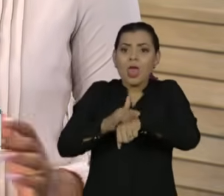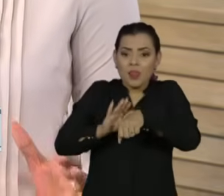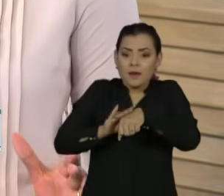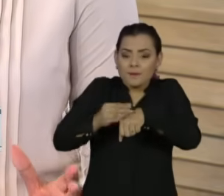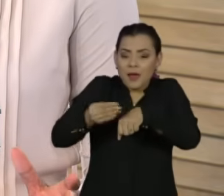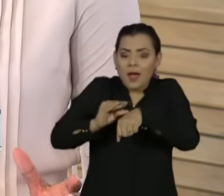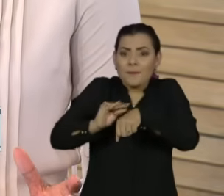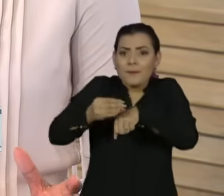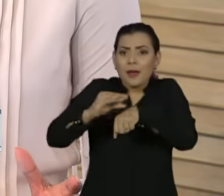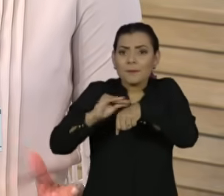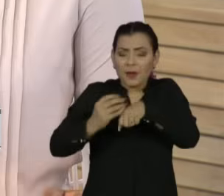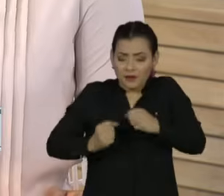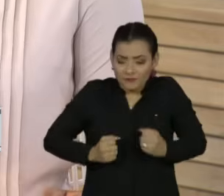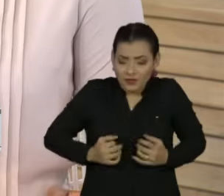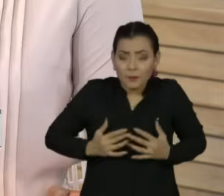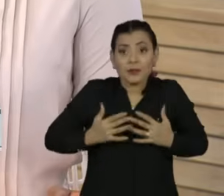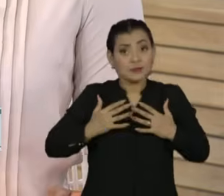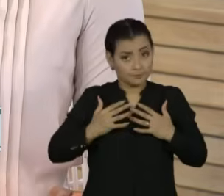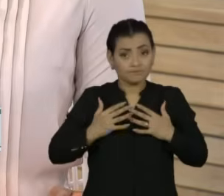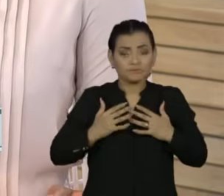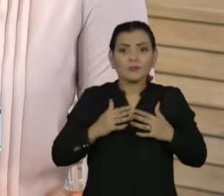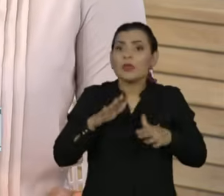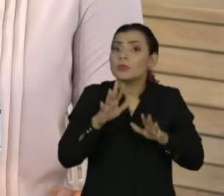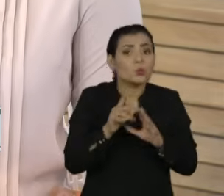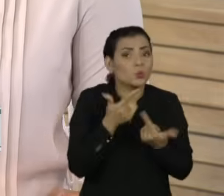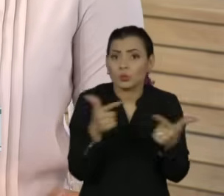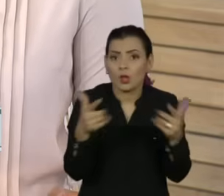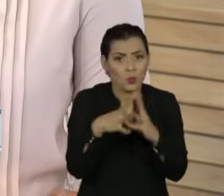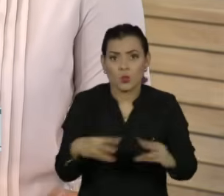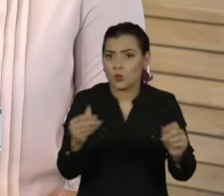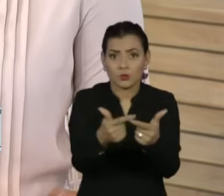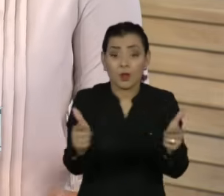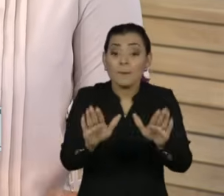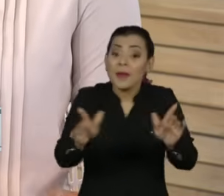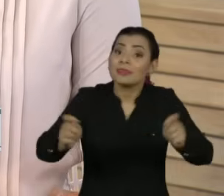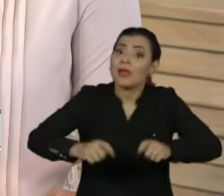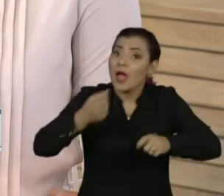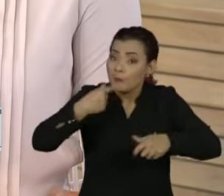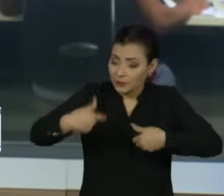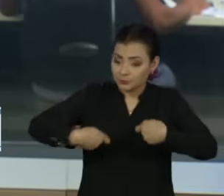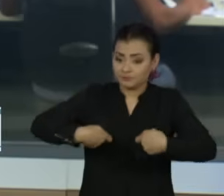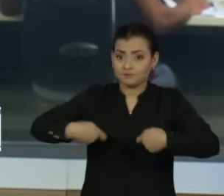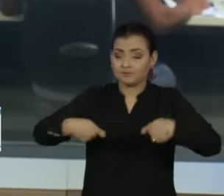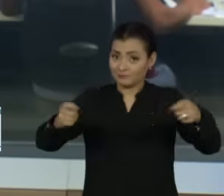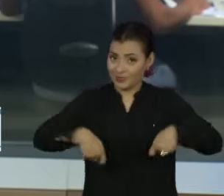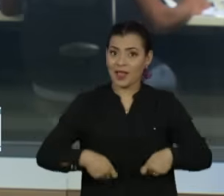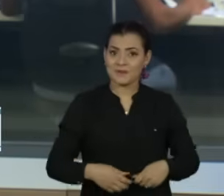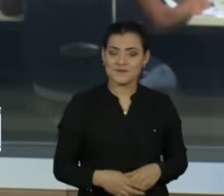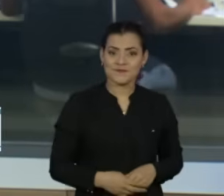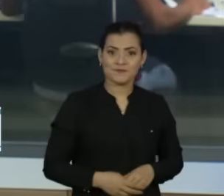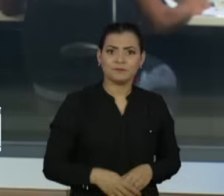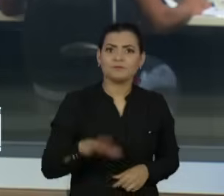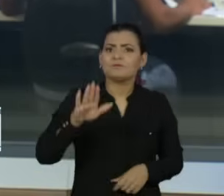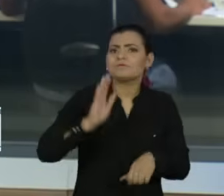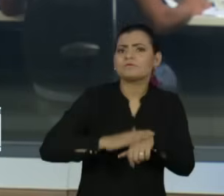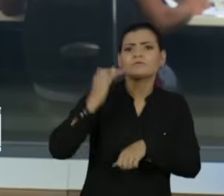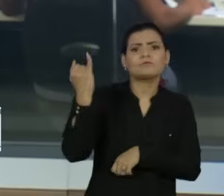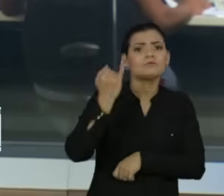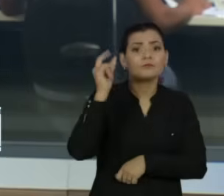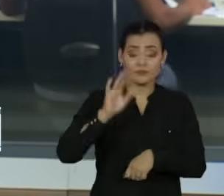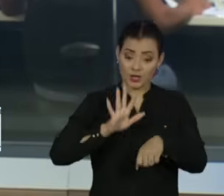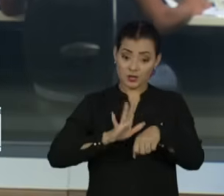em diversas partes do corpo. E, embora não tenha cura, pode ser controlada com medicamentos. O mais importante, como é uma